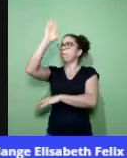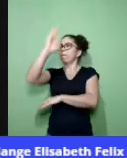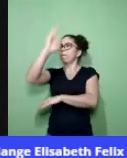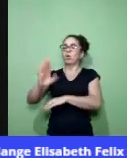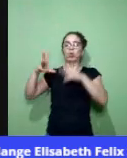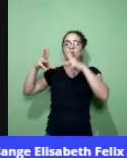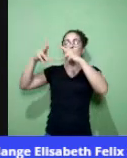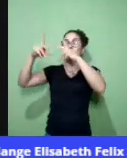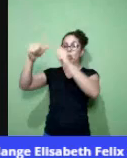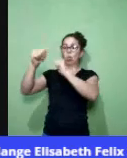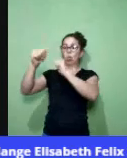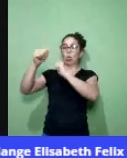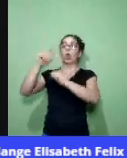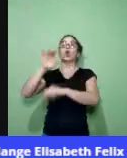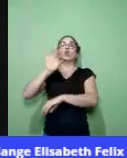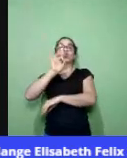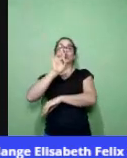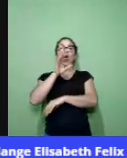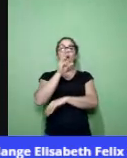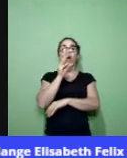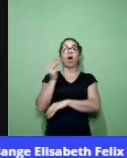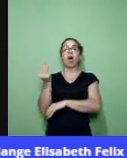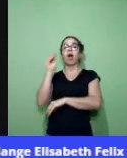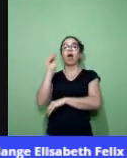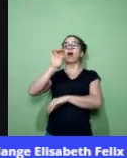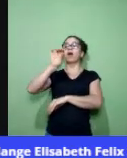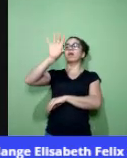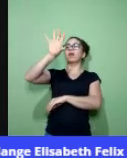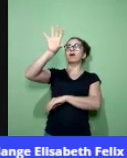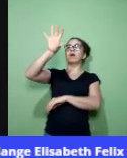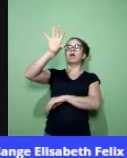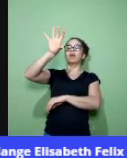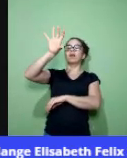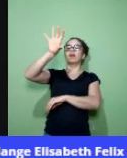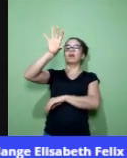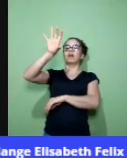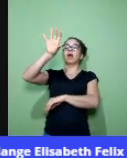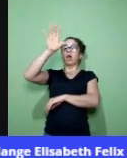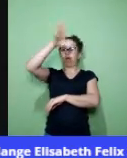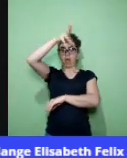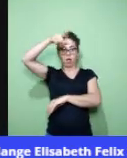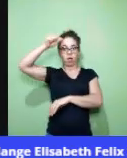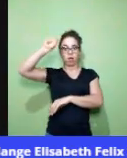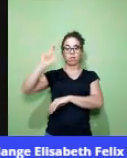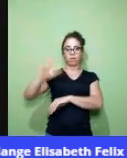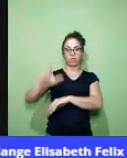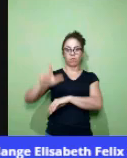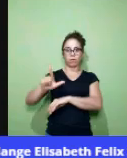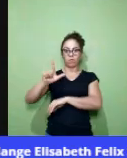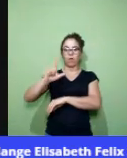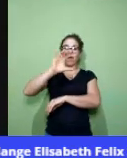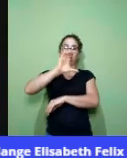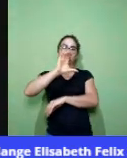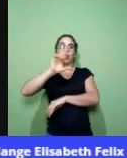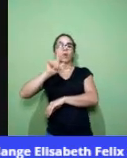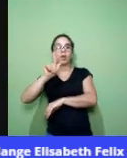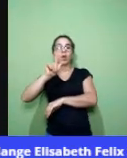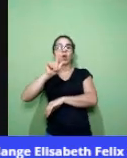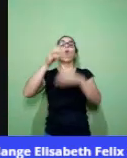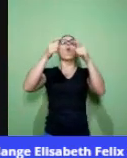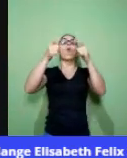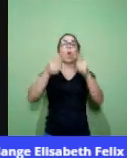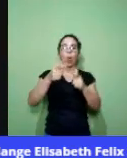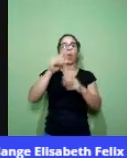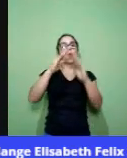o Brasil todo, a gente pode trazer uma região para ele. Então, a gente pode trazer uma região, vamos supor, o Mato Grosso do Sul. Qual que é a capital?